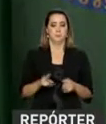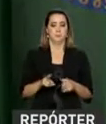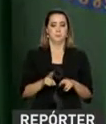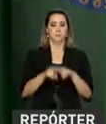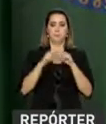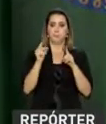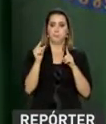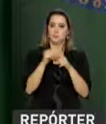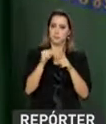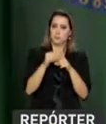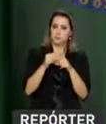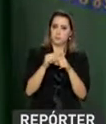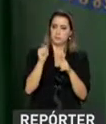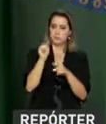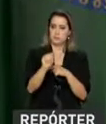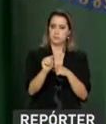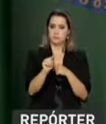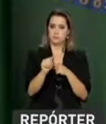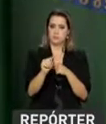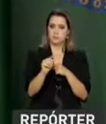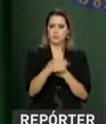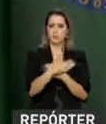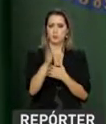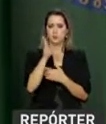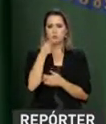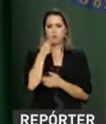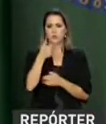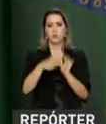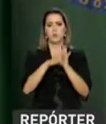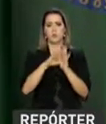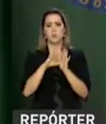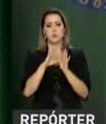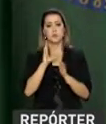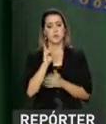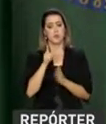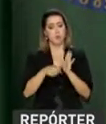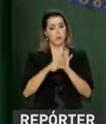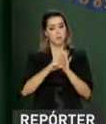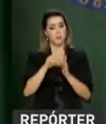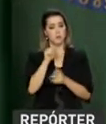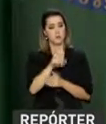Pela palavra dos que se manifestaram,